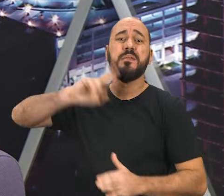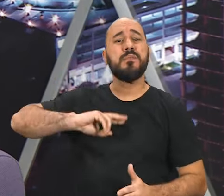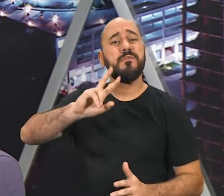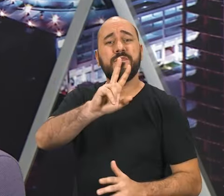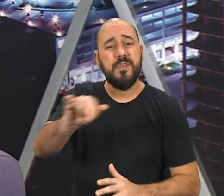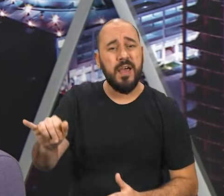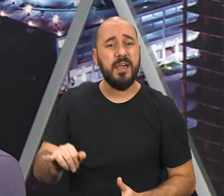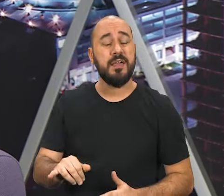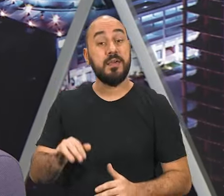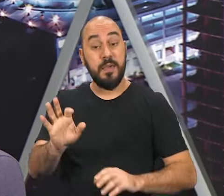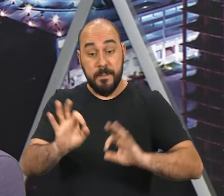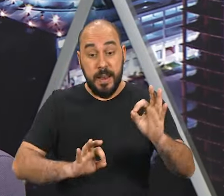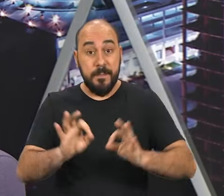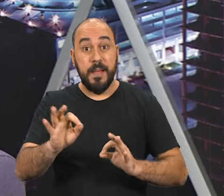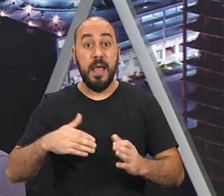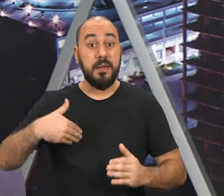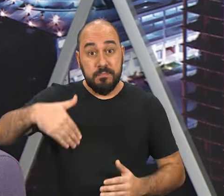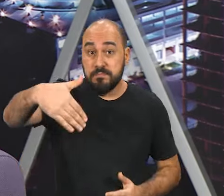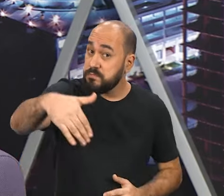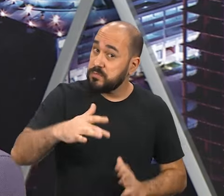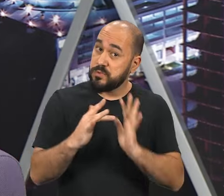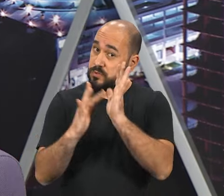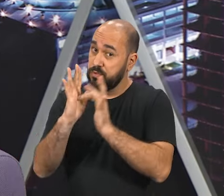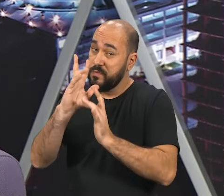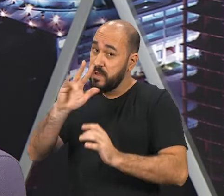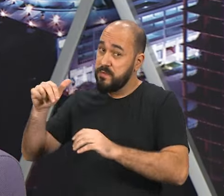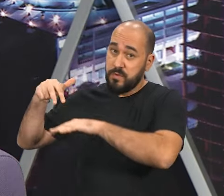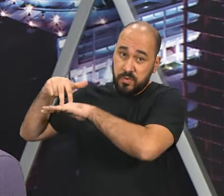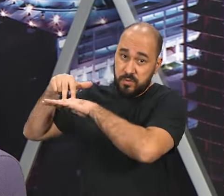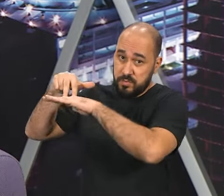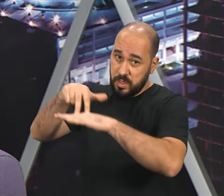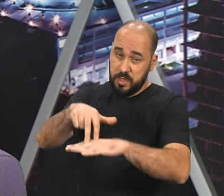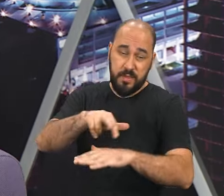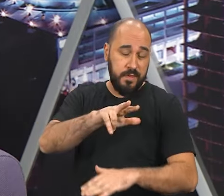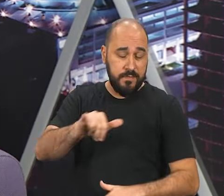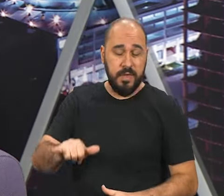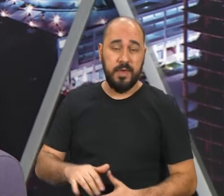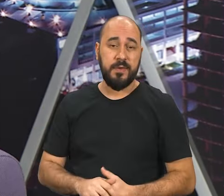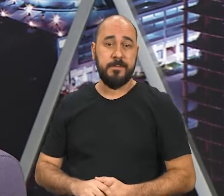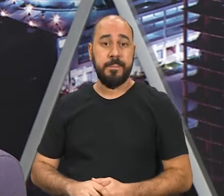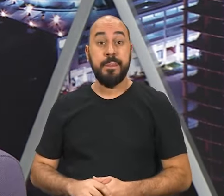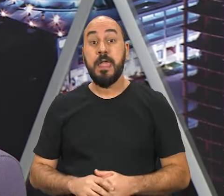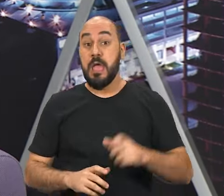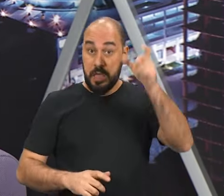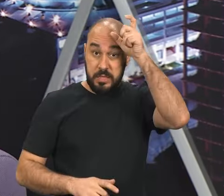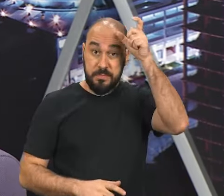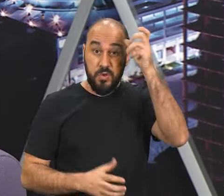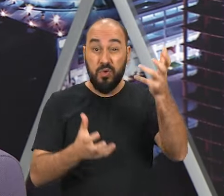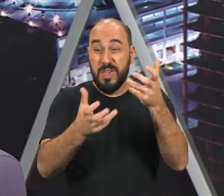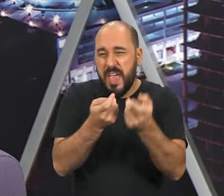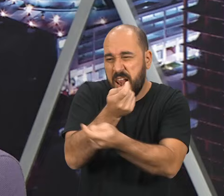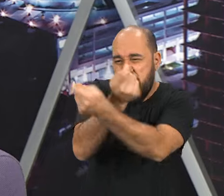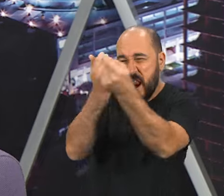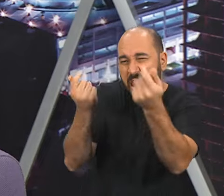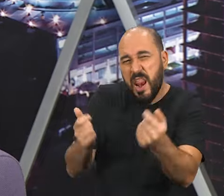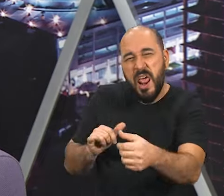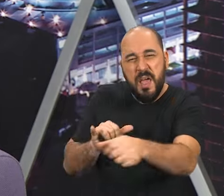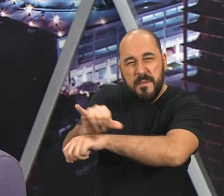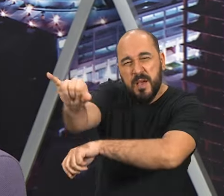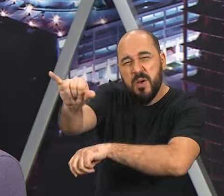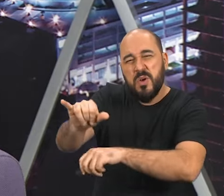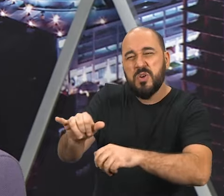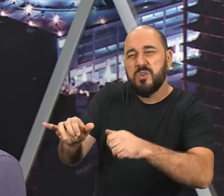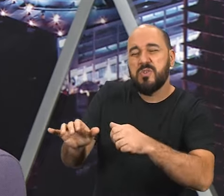fé e prepare-se para a volta de Jesus. O inimigo tem procurado confundir as pessoas e tem